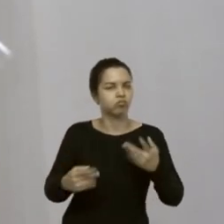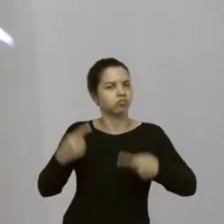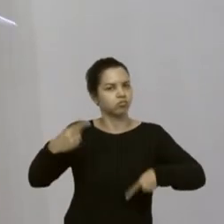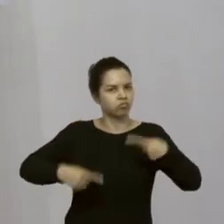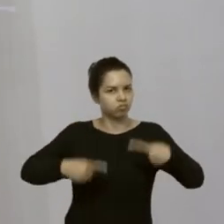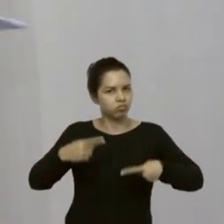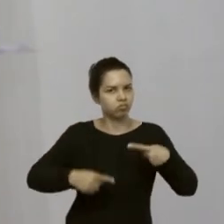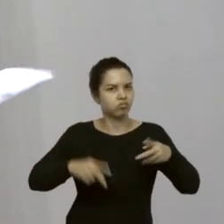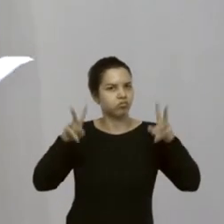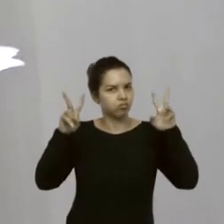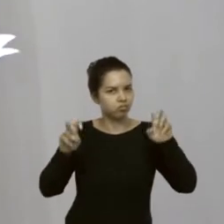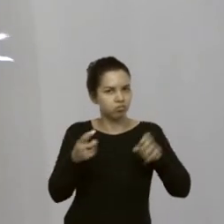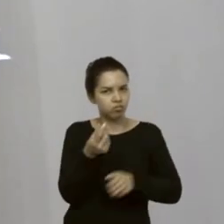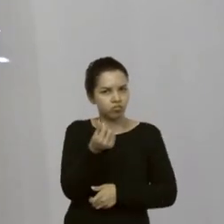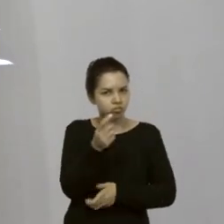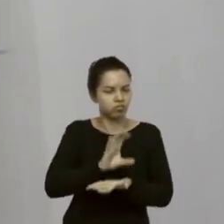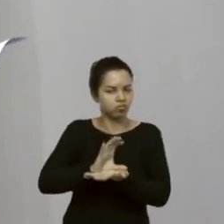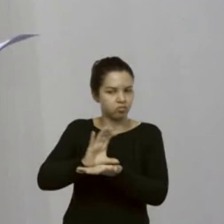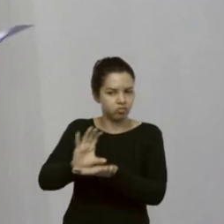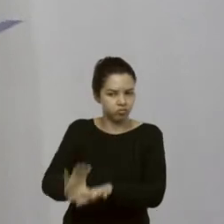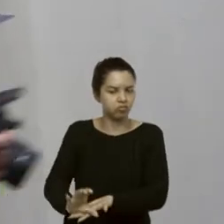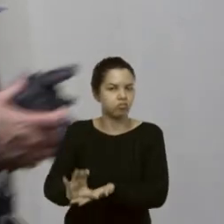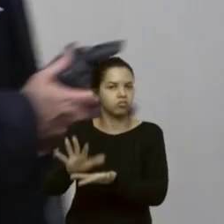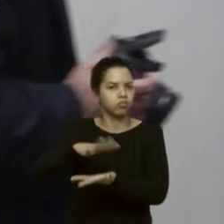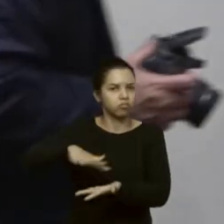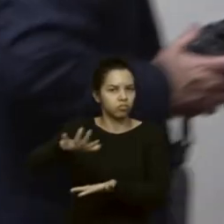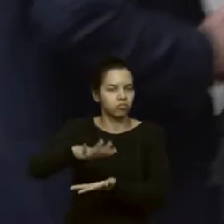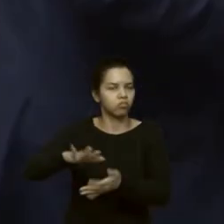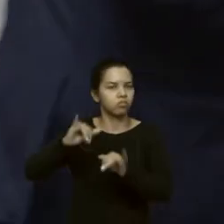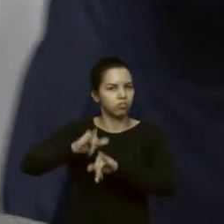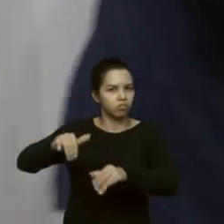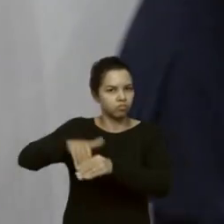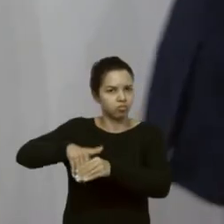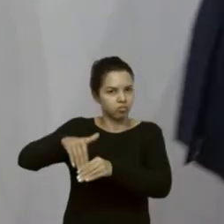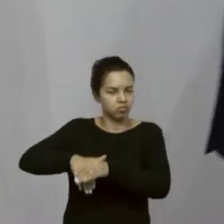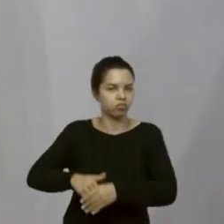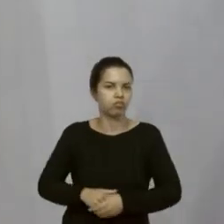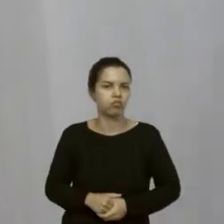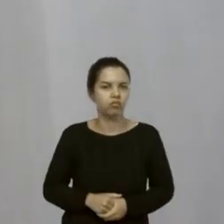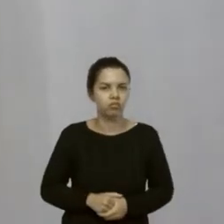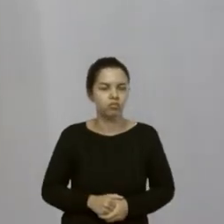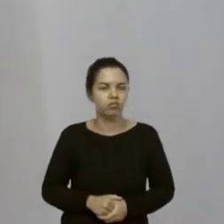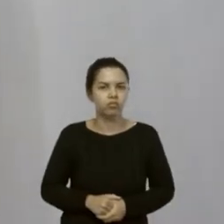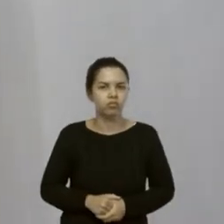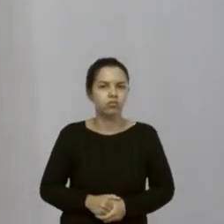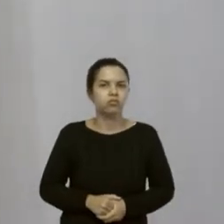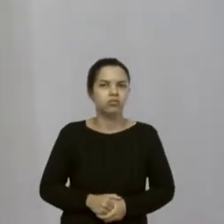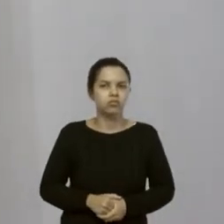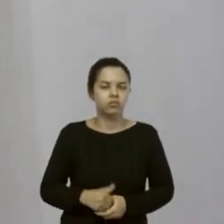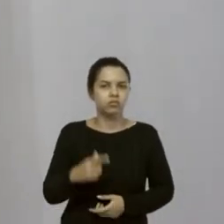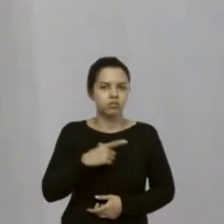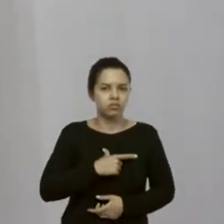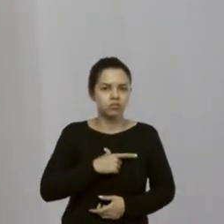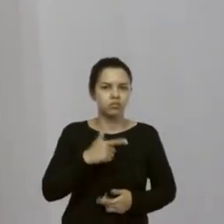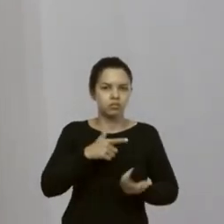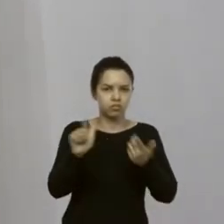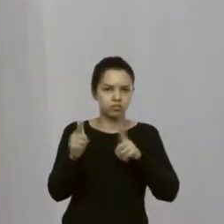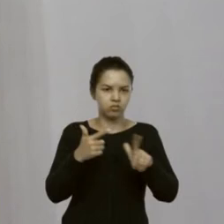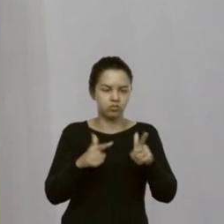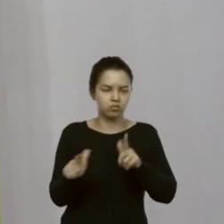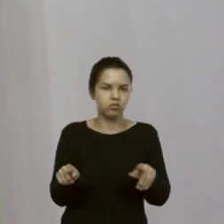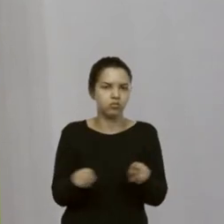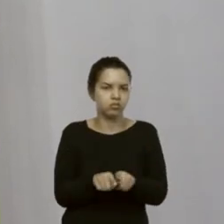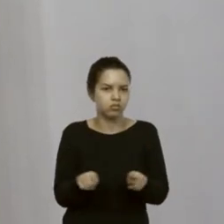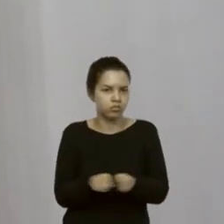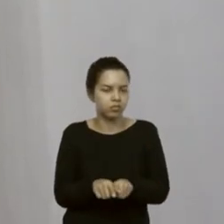o financiamento eleitoral. E assim, temos vários outros posicionamentos, tudo porque